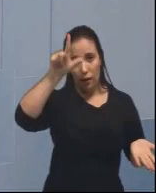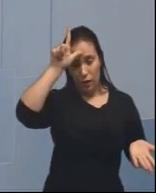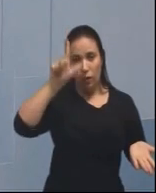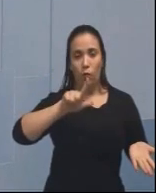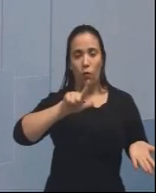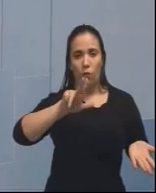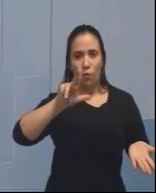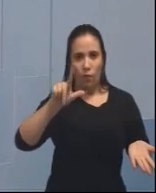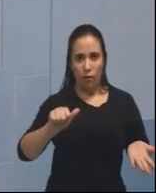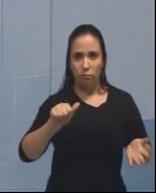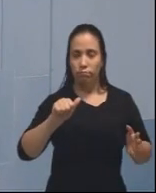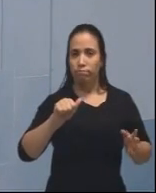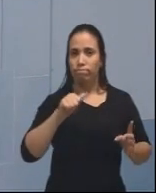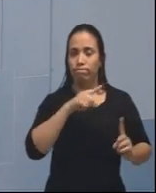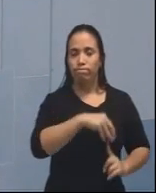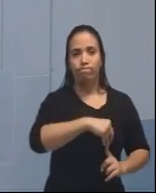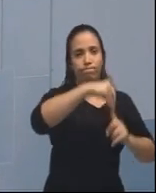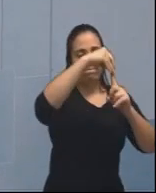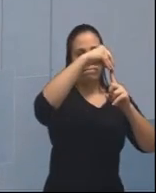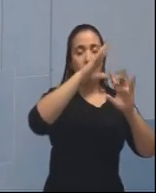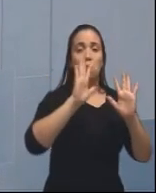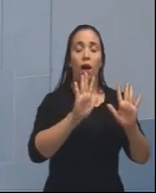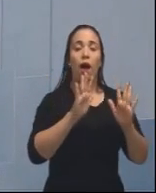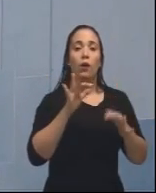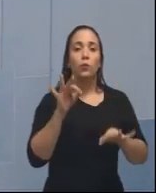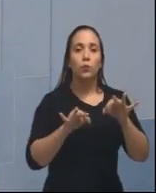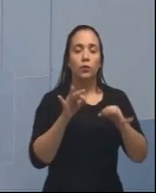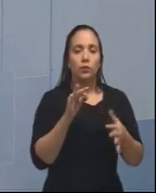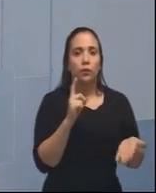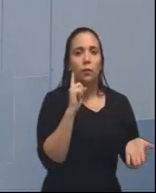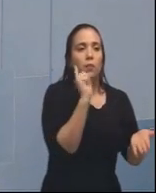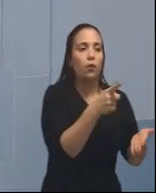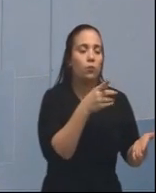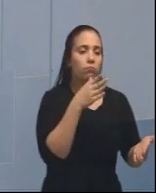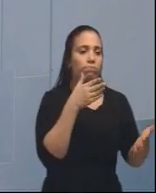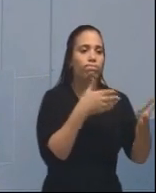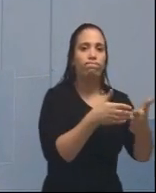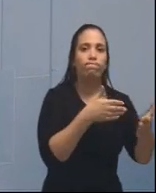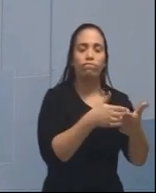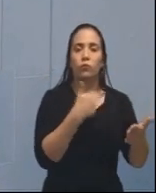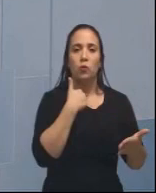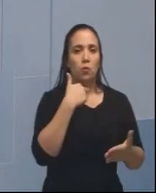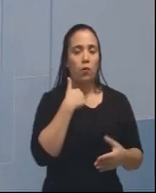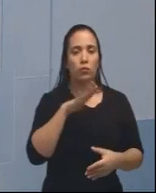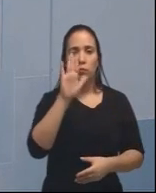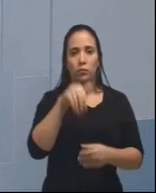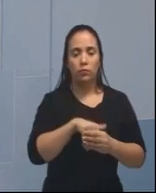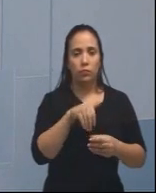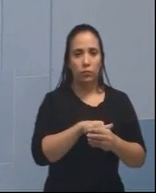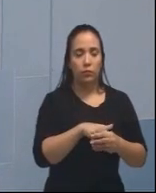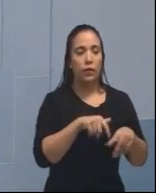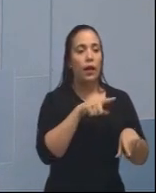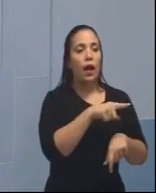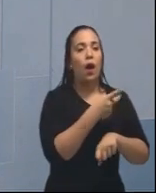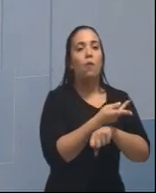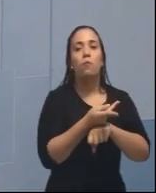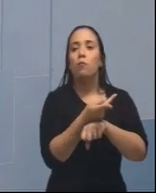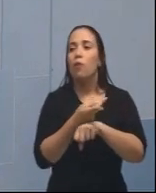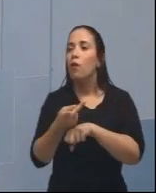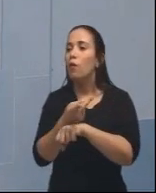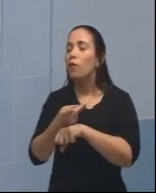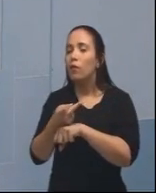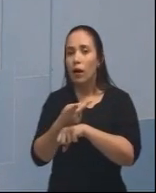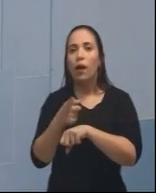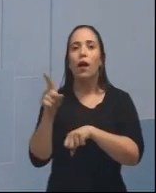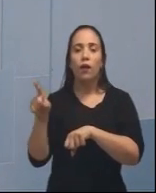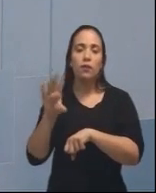Luiz Inácio Lula da Silva, mas com seu impedimento da sua não provável candidatura, está atrás de alguém para ocupar esse vácuo. E o